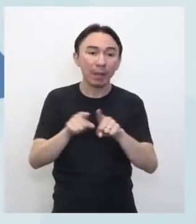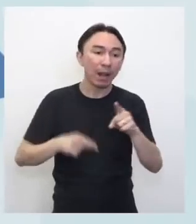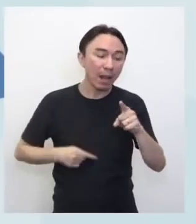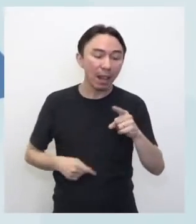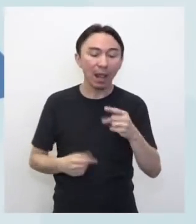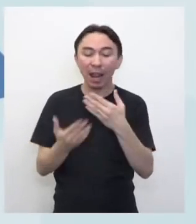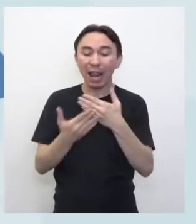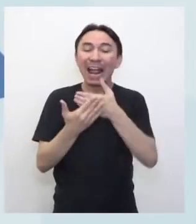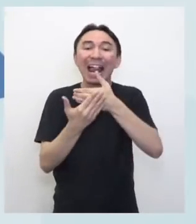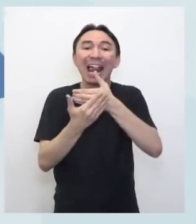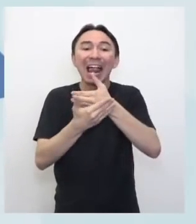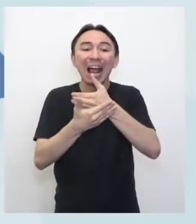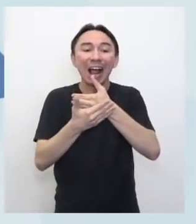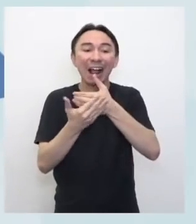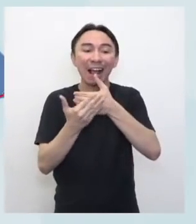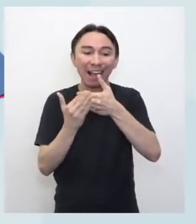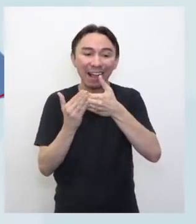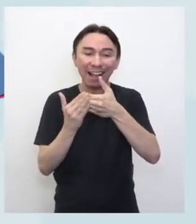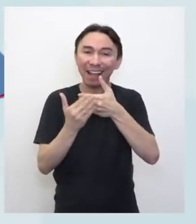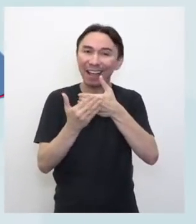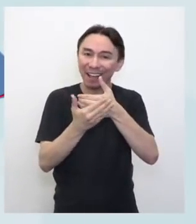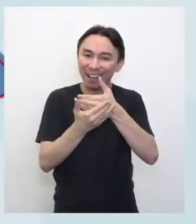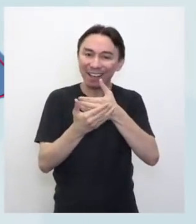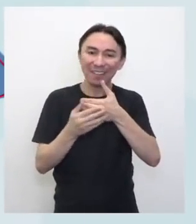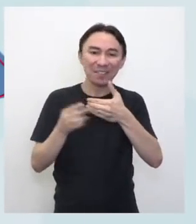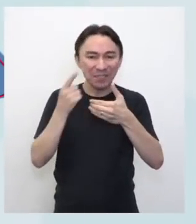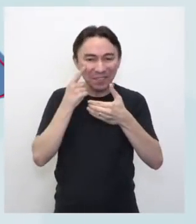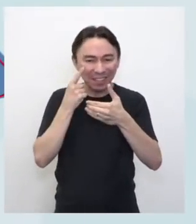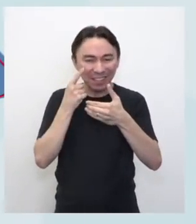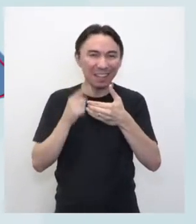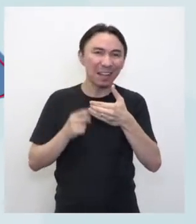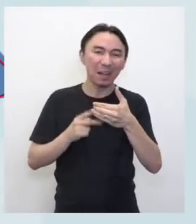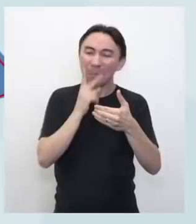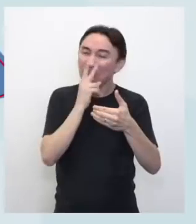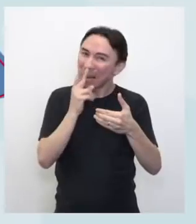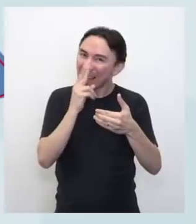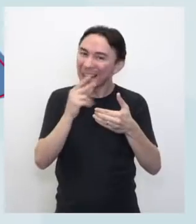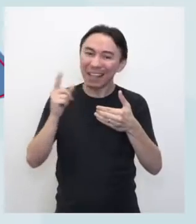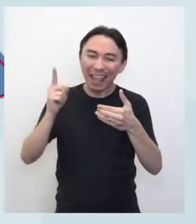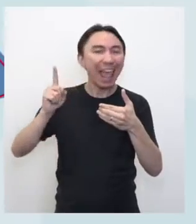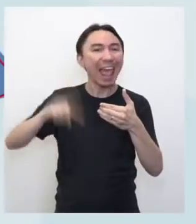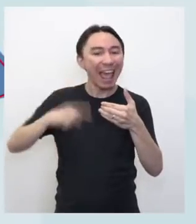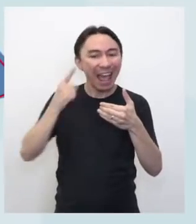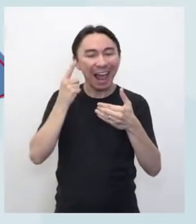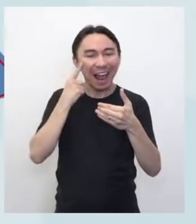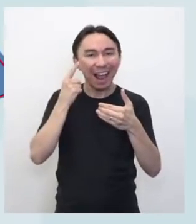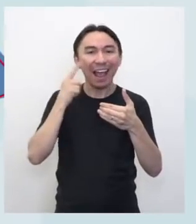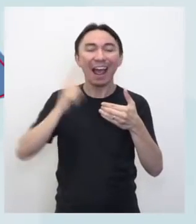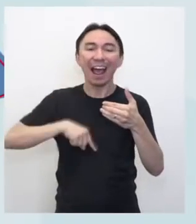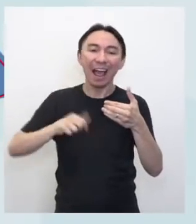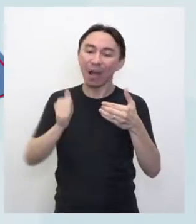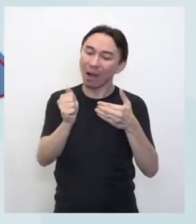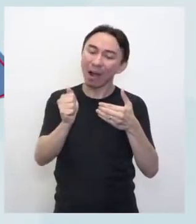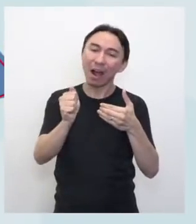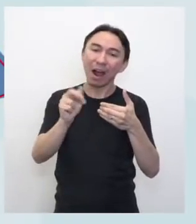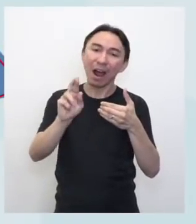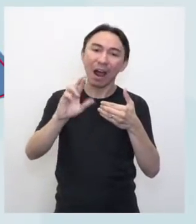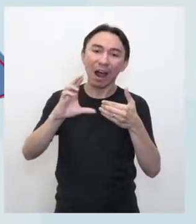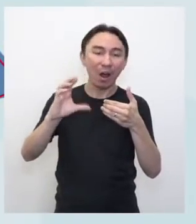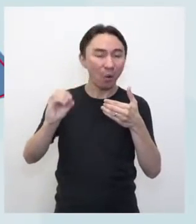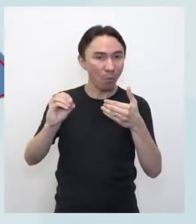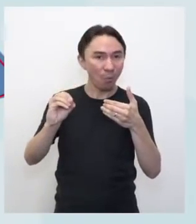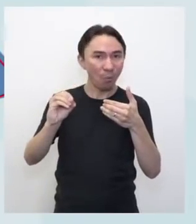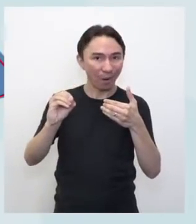tá vendo que aqui, ó, ela é um pedaço de uma circunferência? Chama arco de